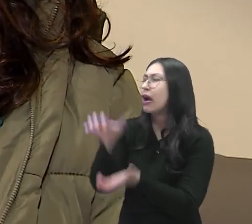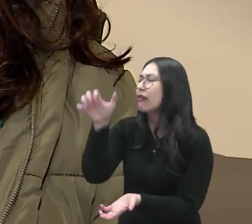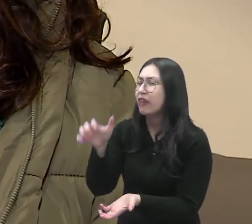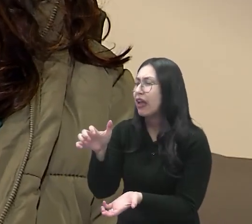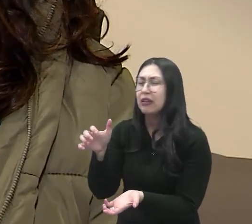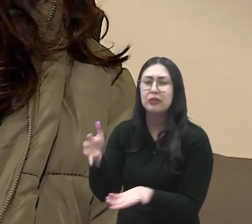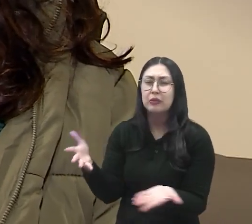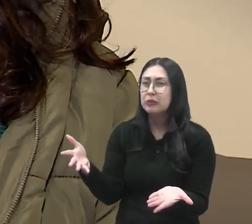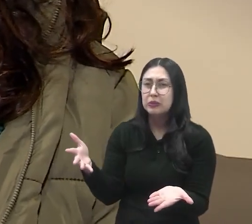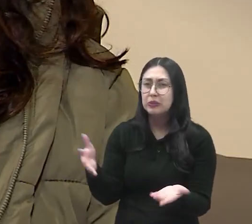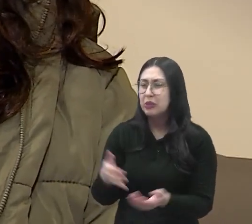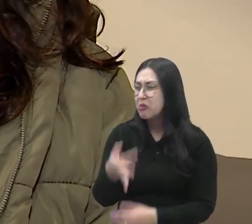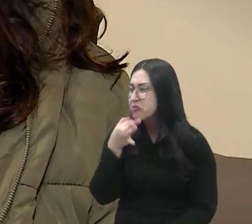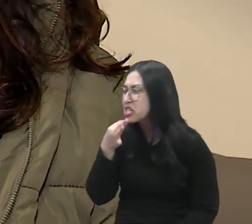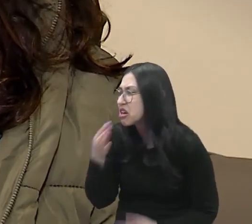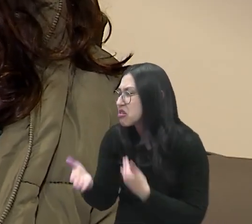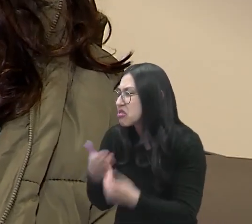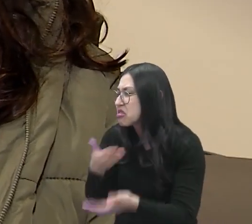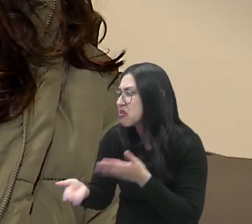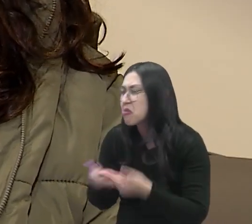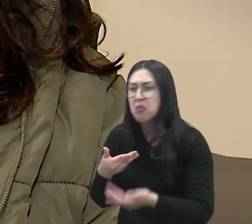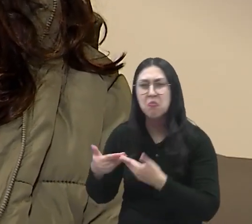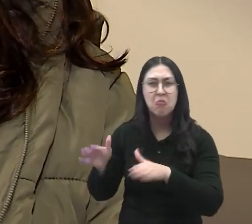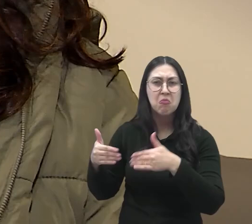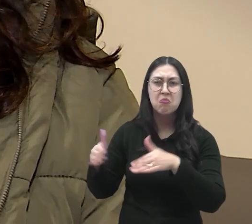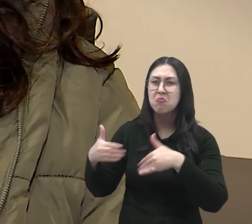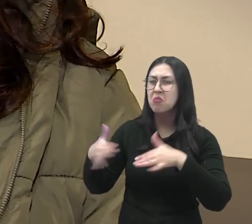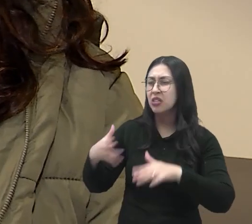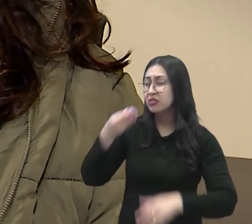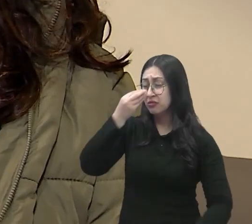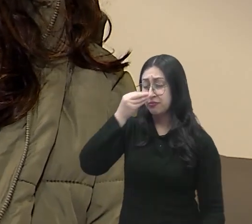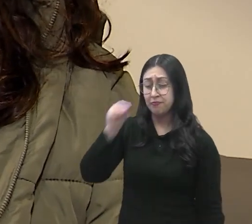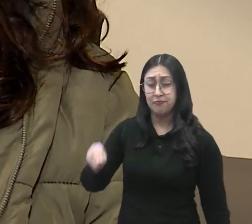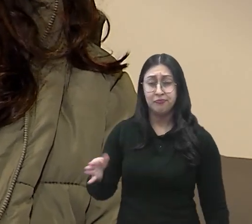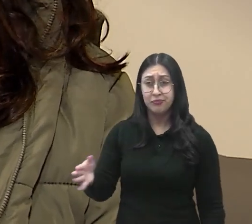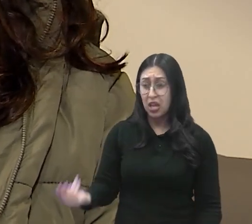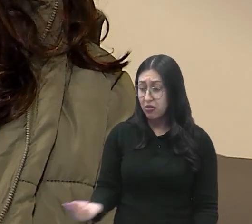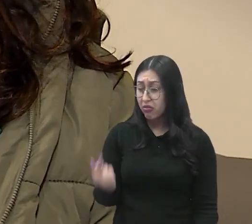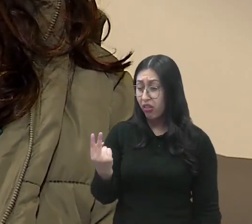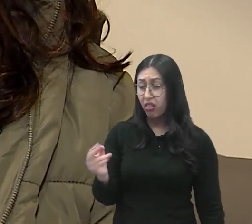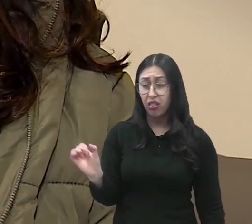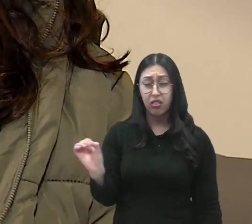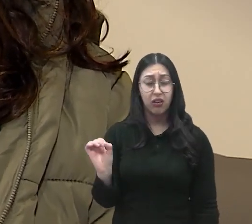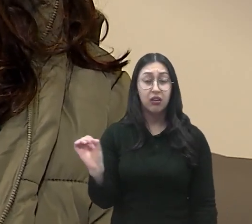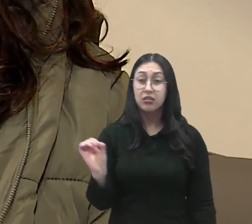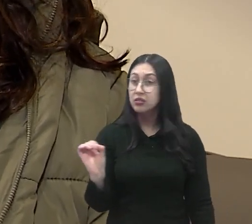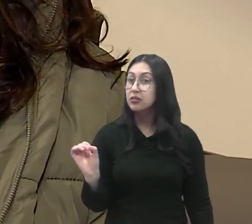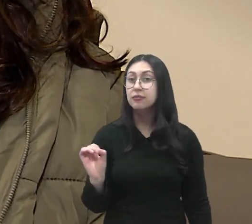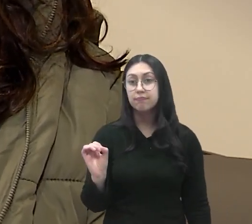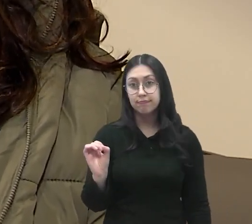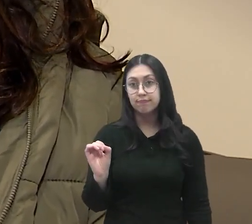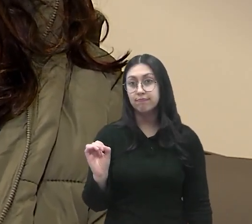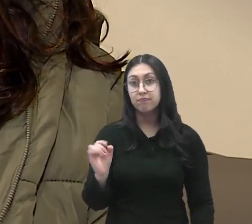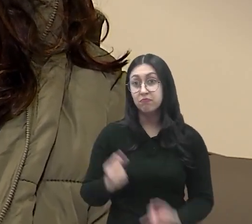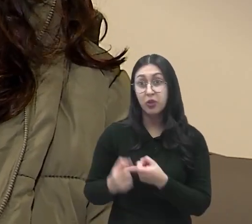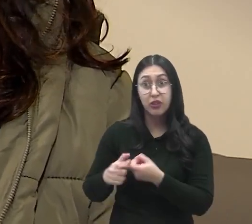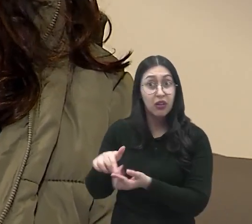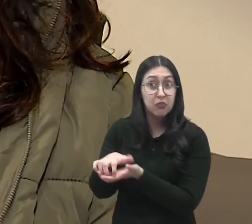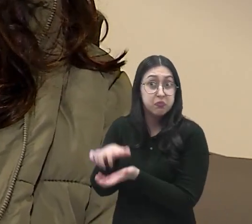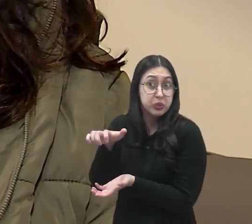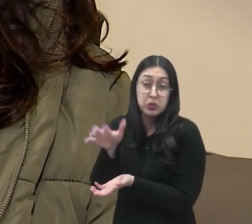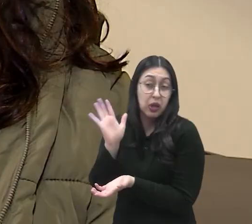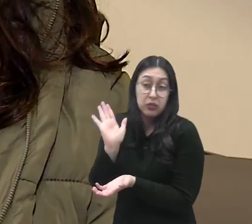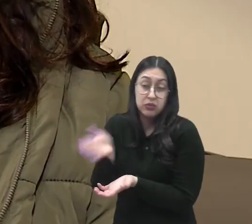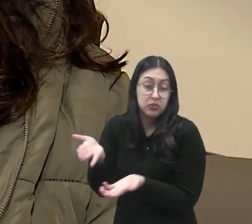idosa, tem uma opinião café com leite, algo nesse sentido, como que se não validasse a opinião dessas pessoas pelo fato